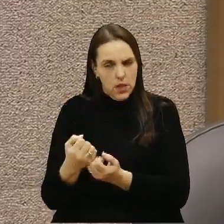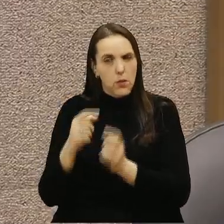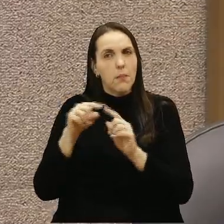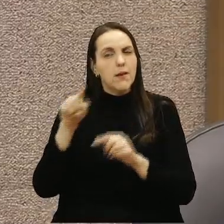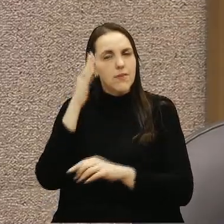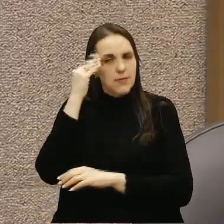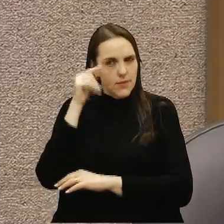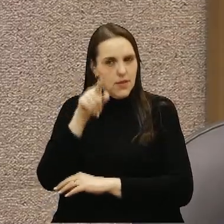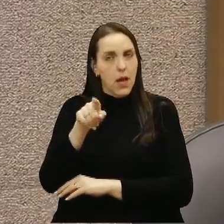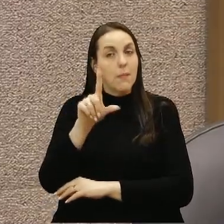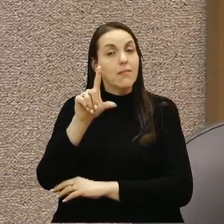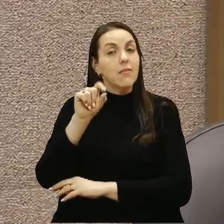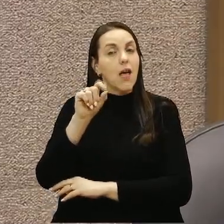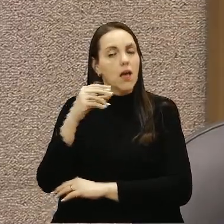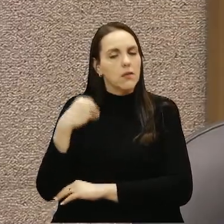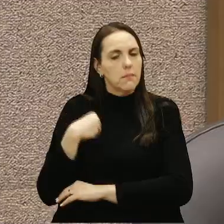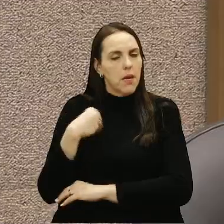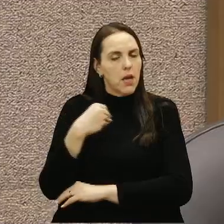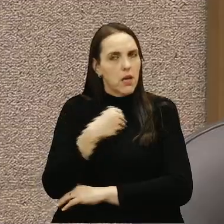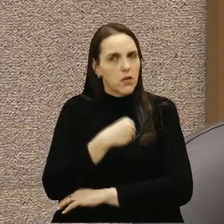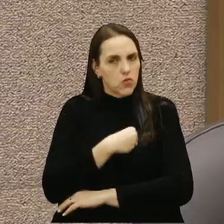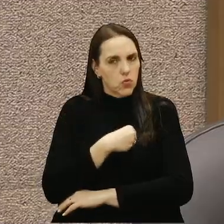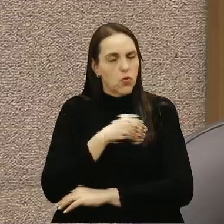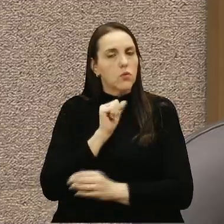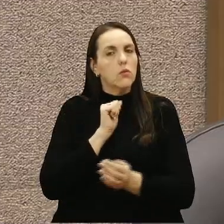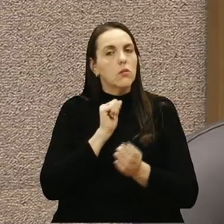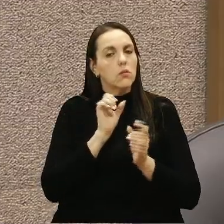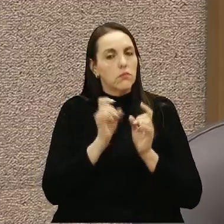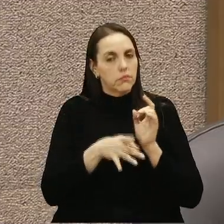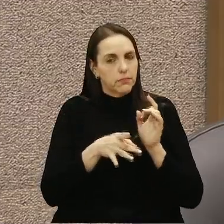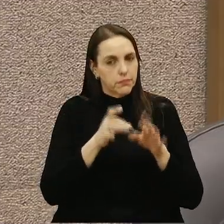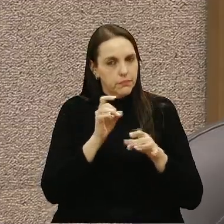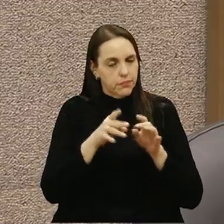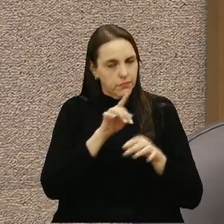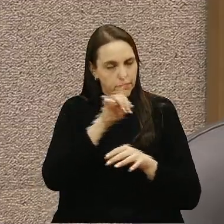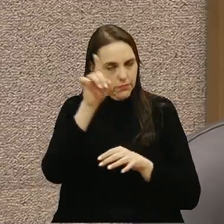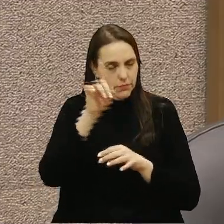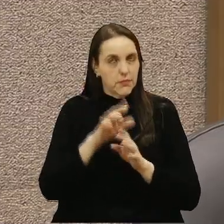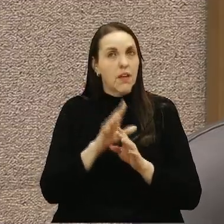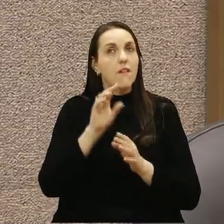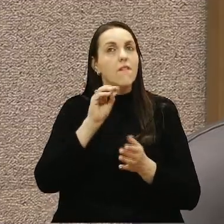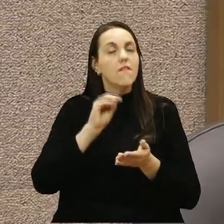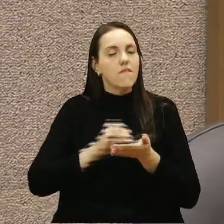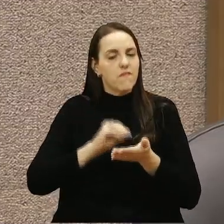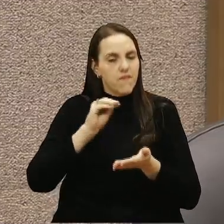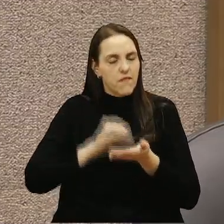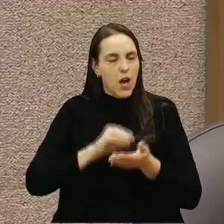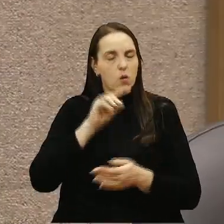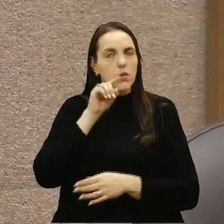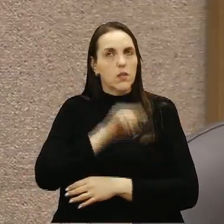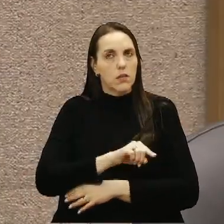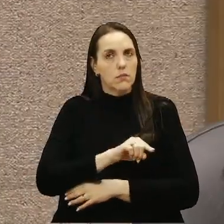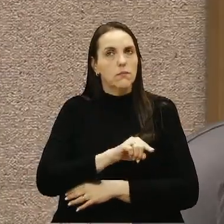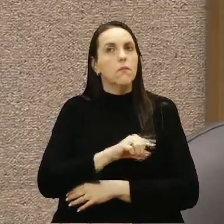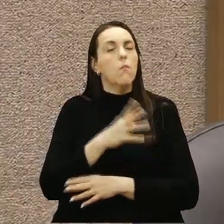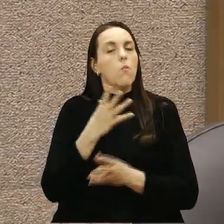que os 10 médicos que foram exonerados fazem